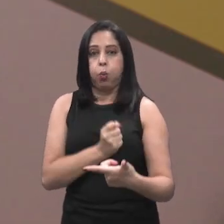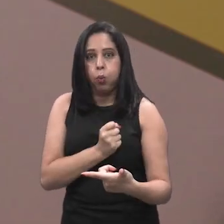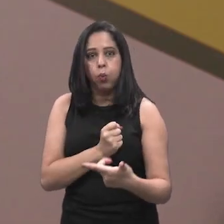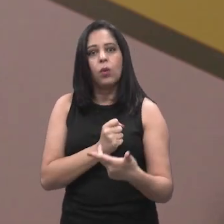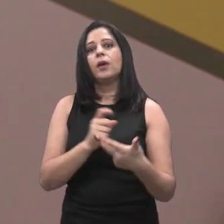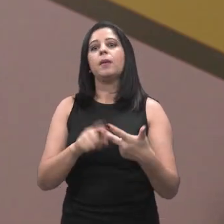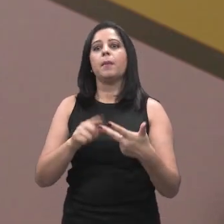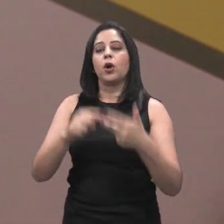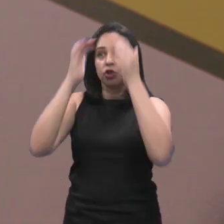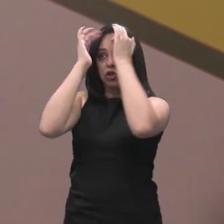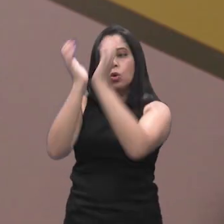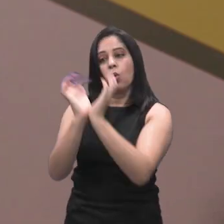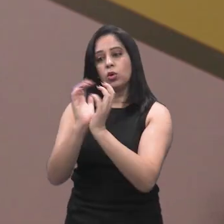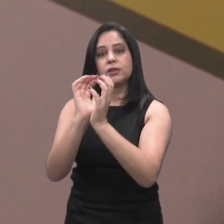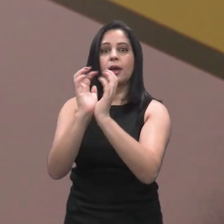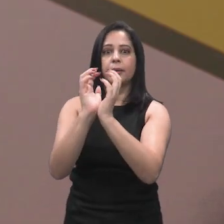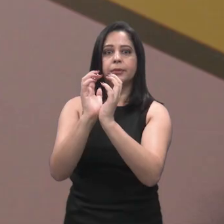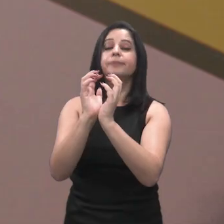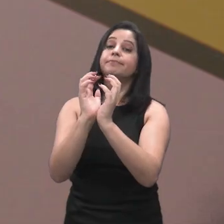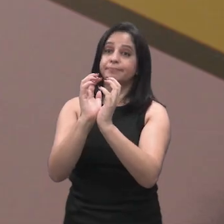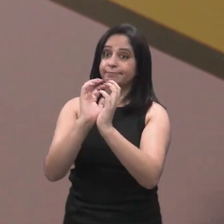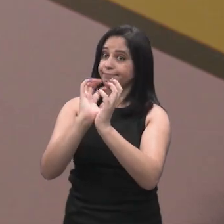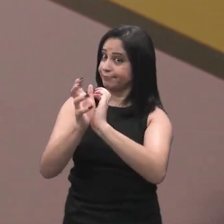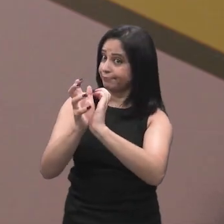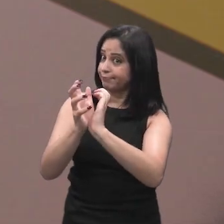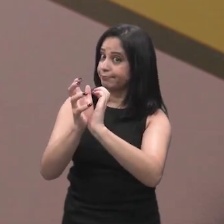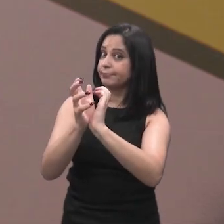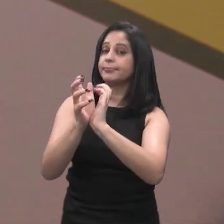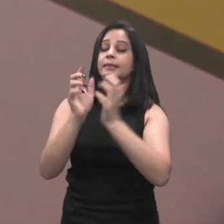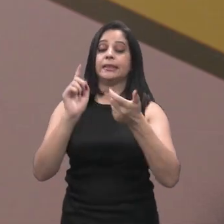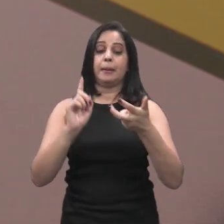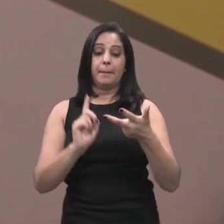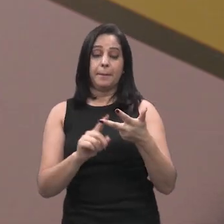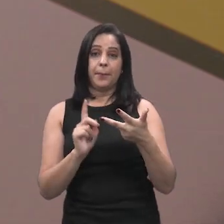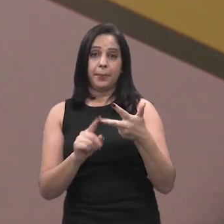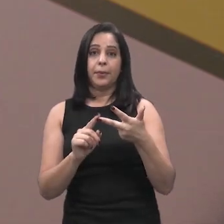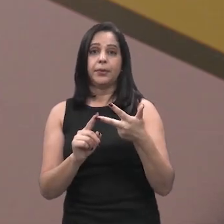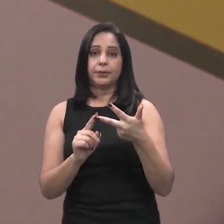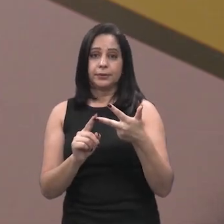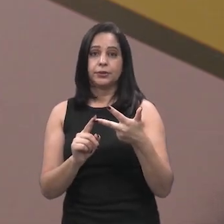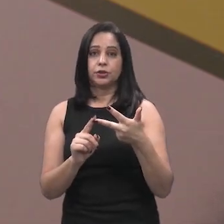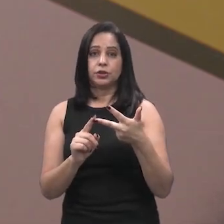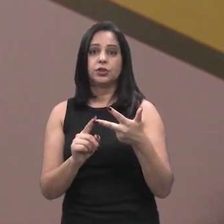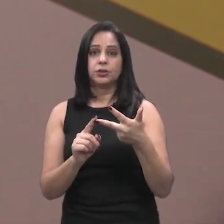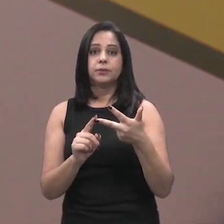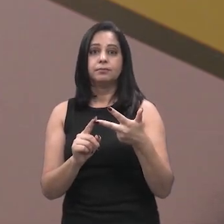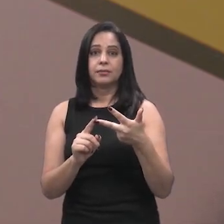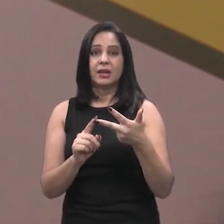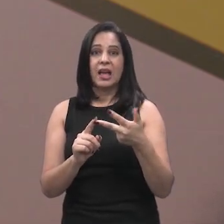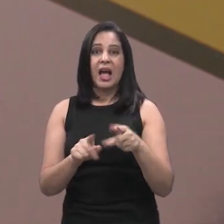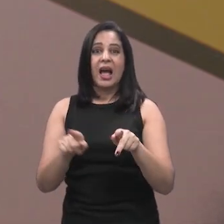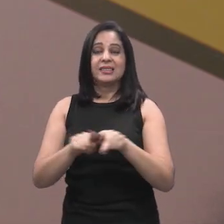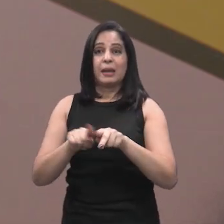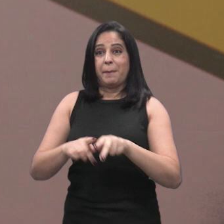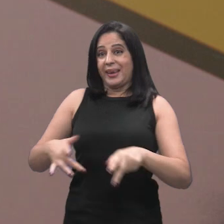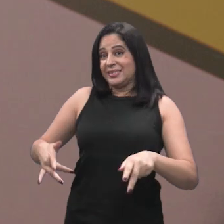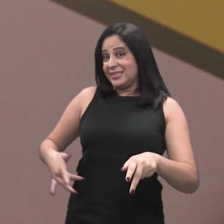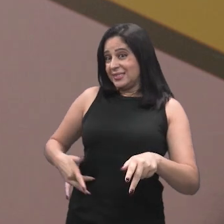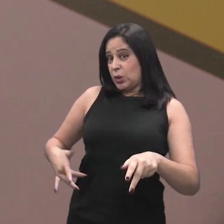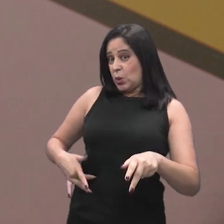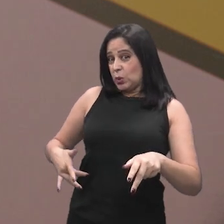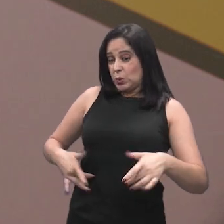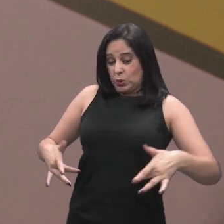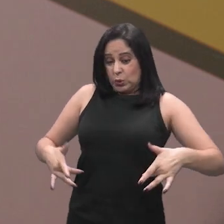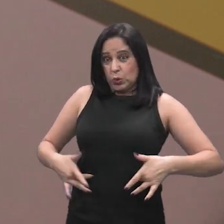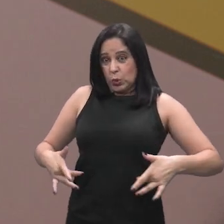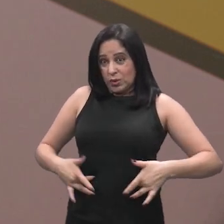um AVC. Ela pode causar danos aos rins, como, por exemplo, insuficiência renal e tudo mais. Então,